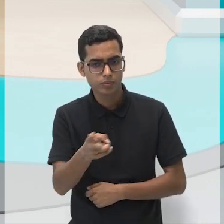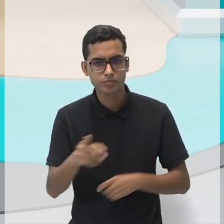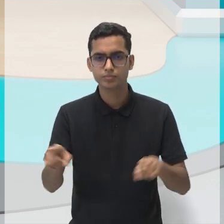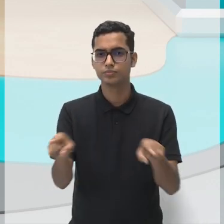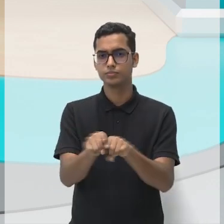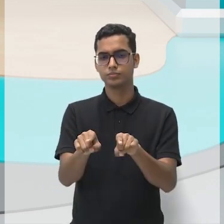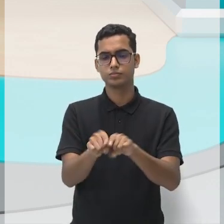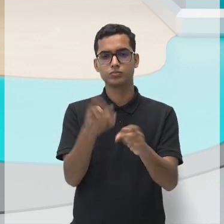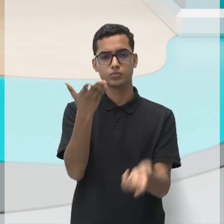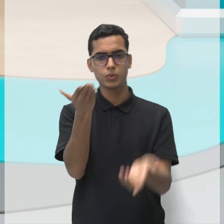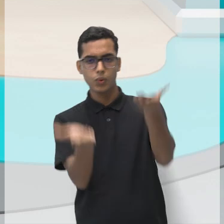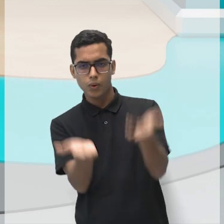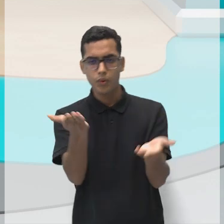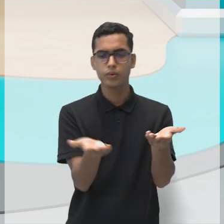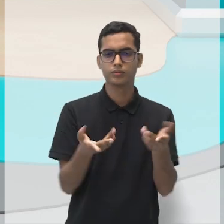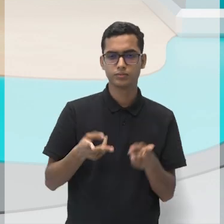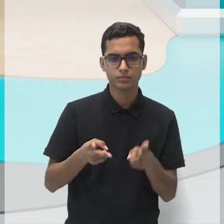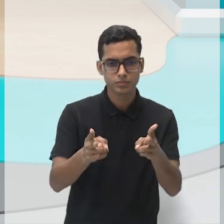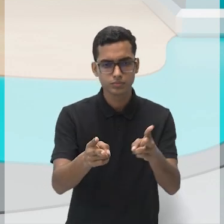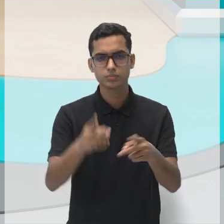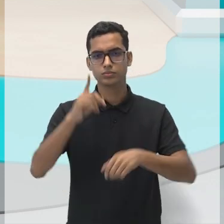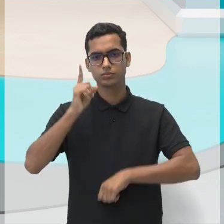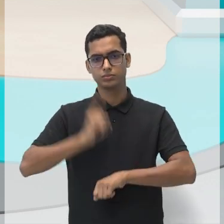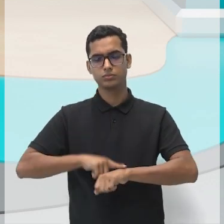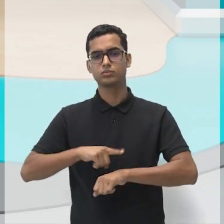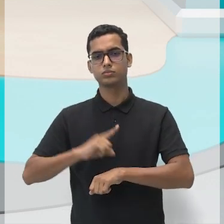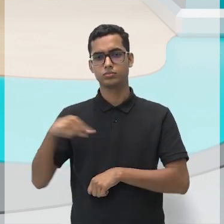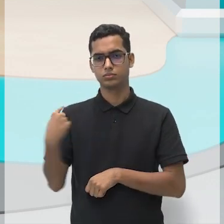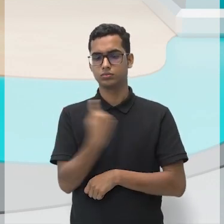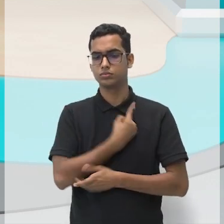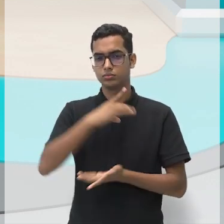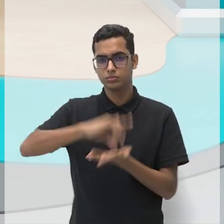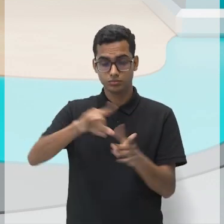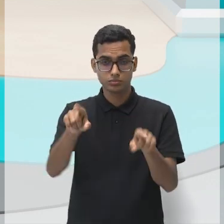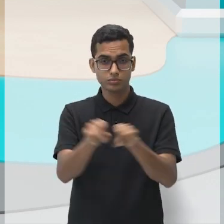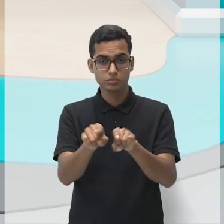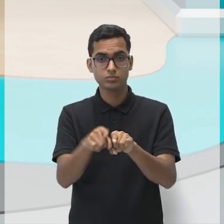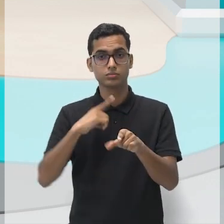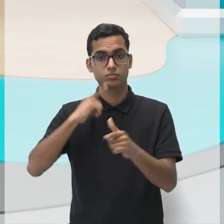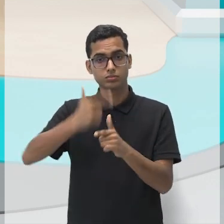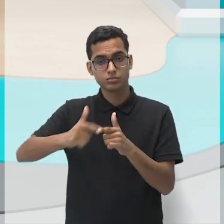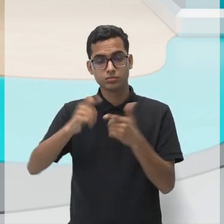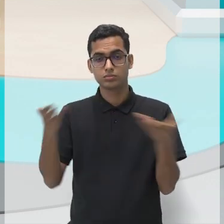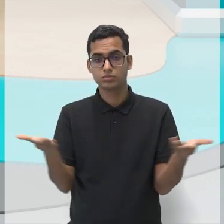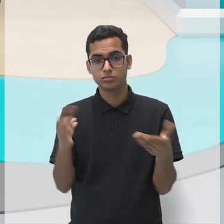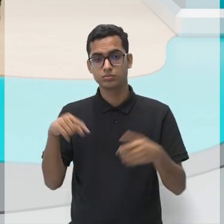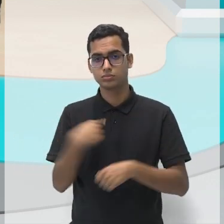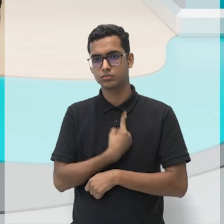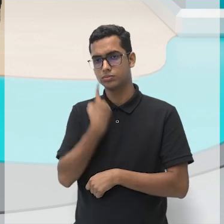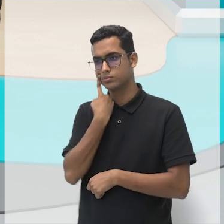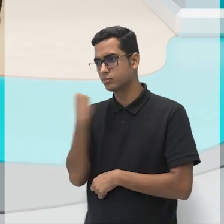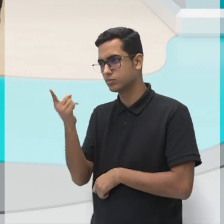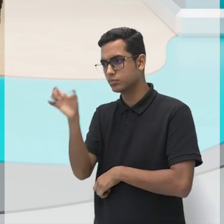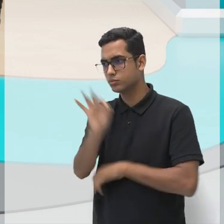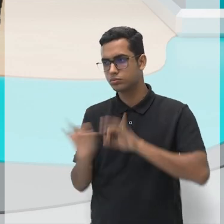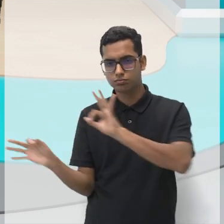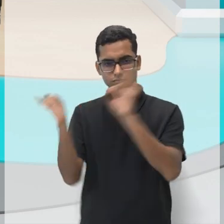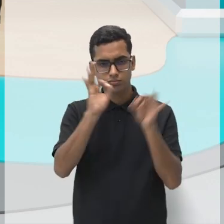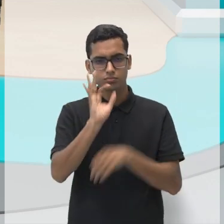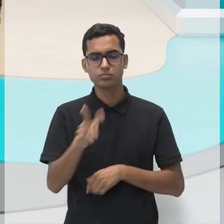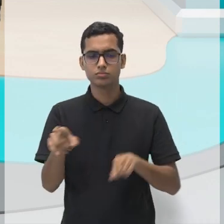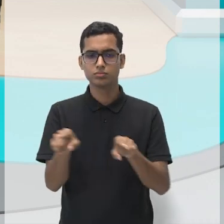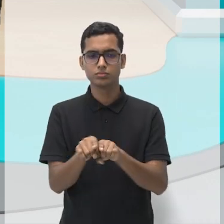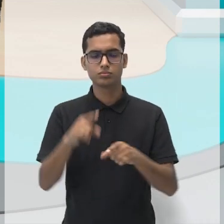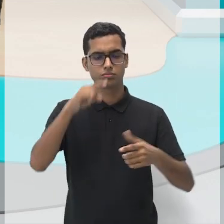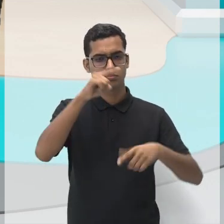é equilibrar aí sobre rodas, a gente vai cair um bocado, né? Muito bem, agora que vocês já relembraram aí os